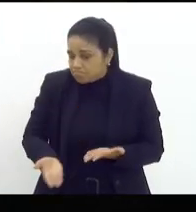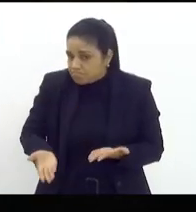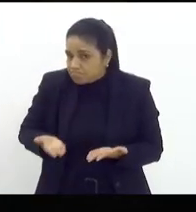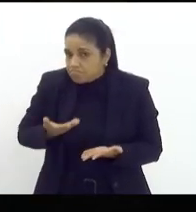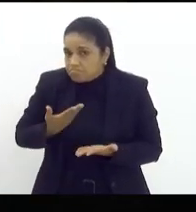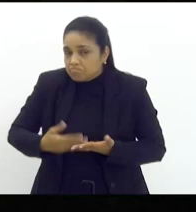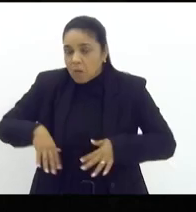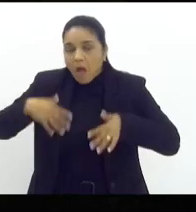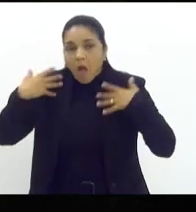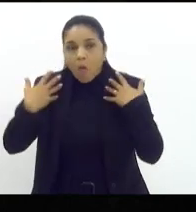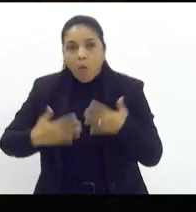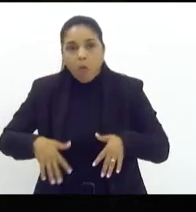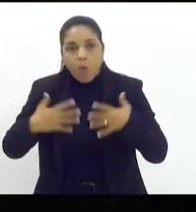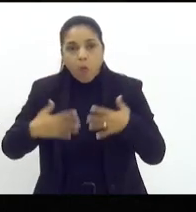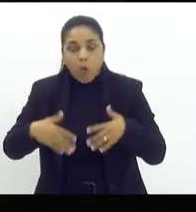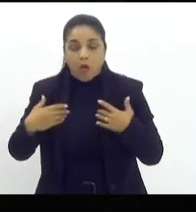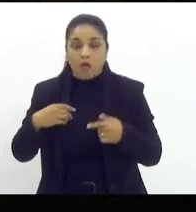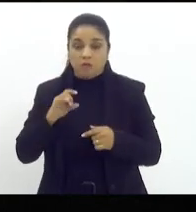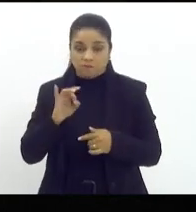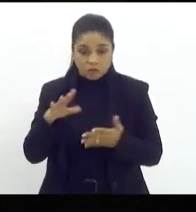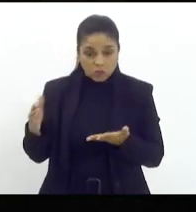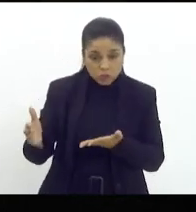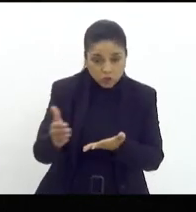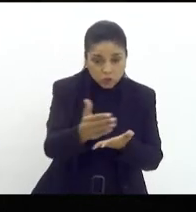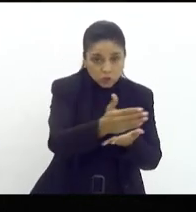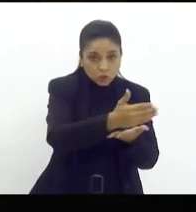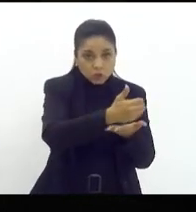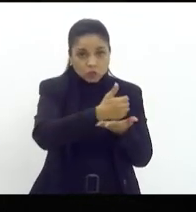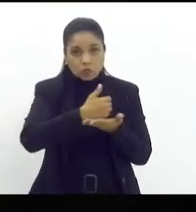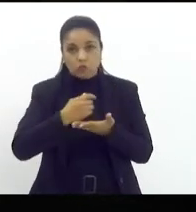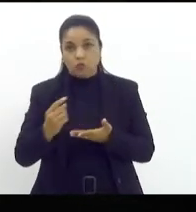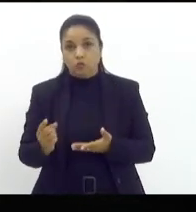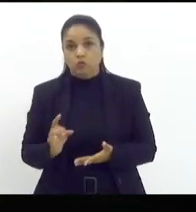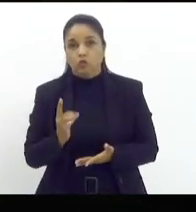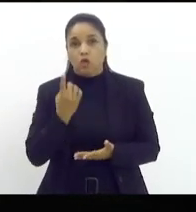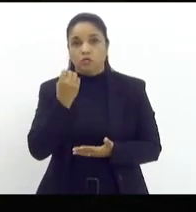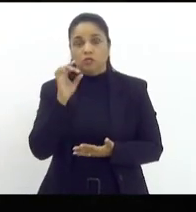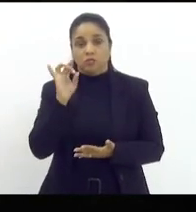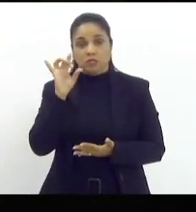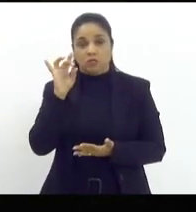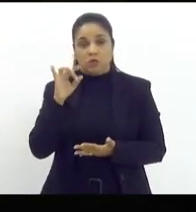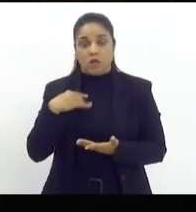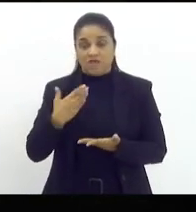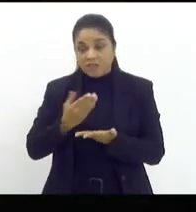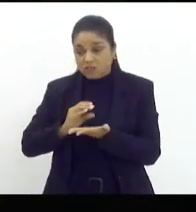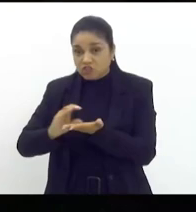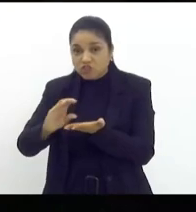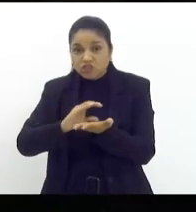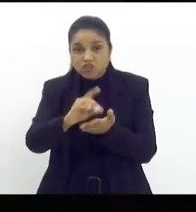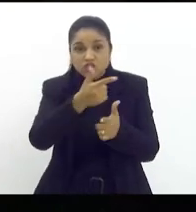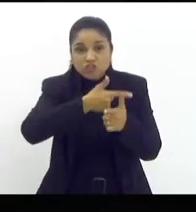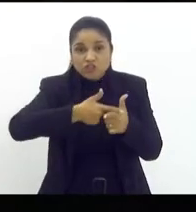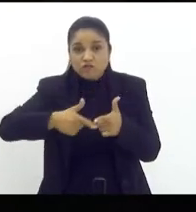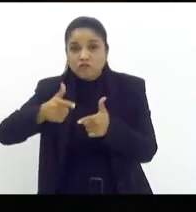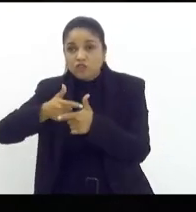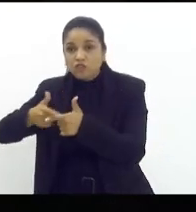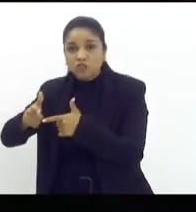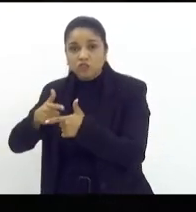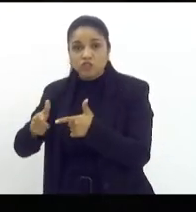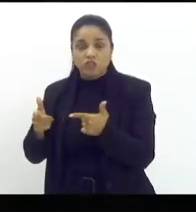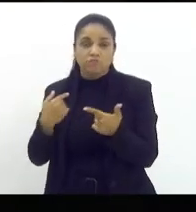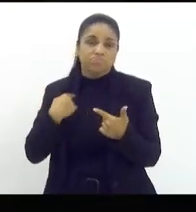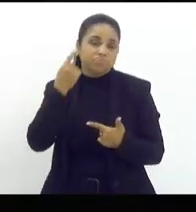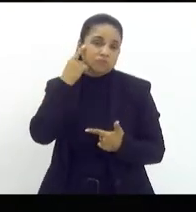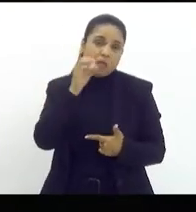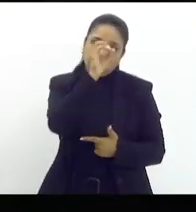porque Em vez dele recolher sozinho ele vai partilhar o que ele recolhe em que proporções Ainda